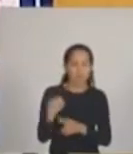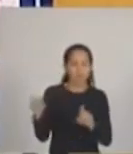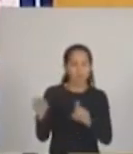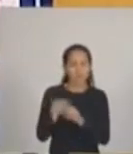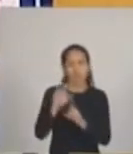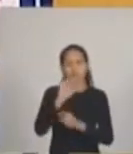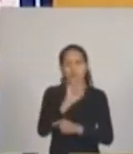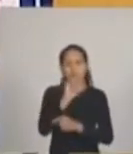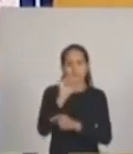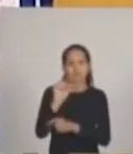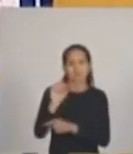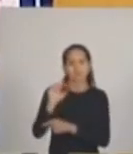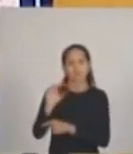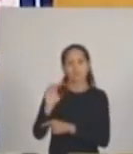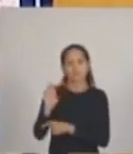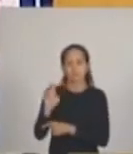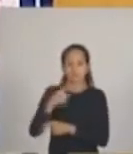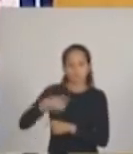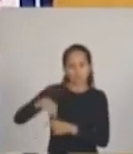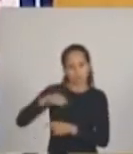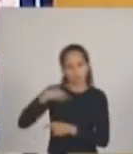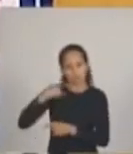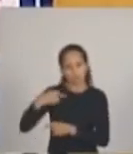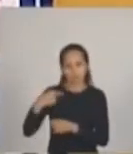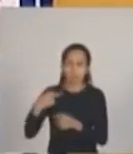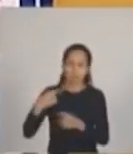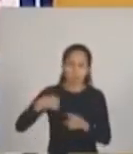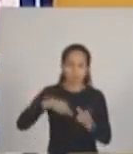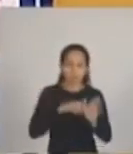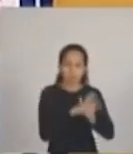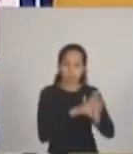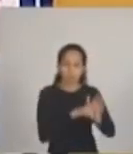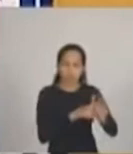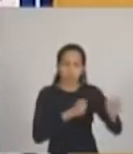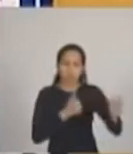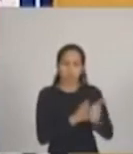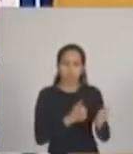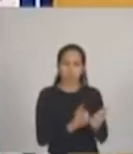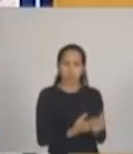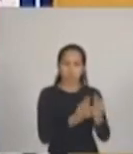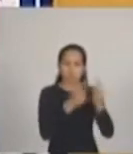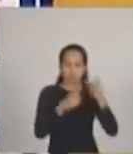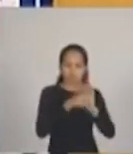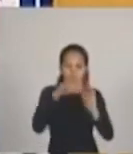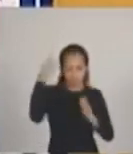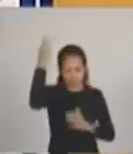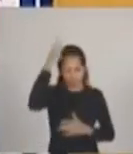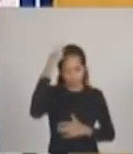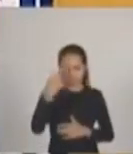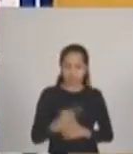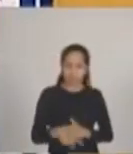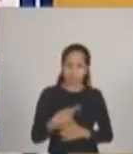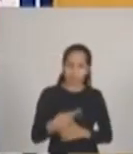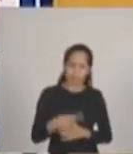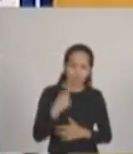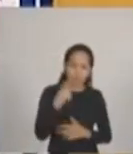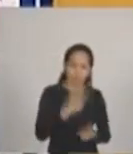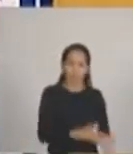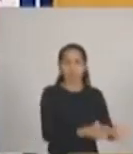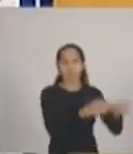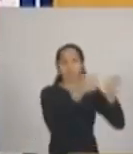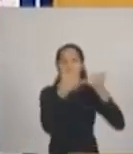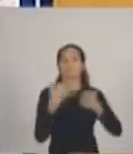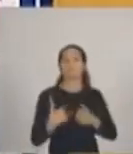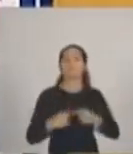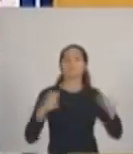nós fizemos uma consulta ao Tribunal de Contas do Estado, solicitando que eles dessem um parecer